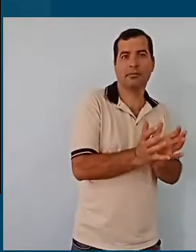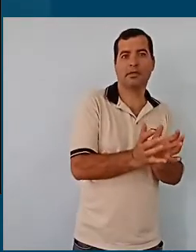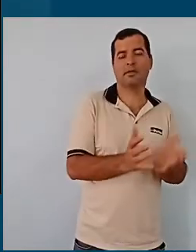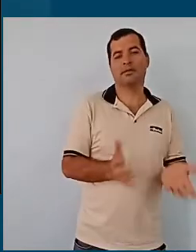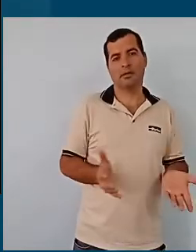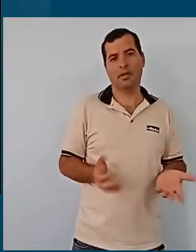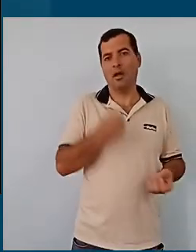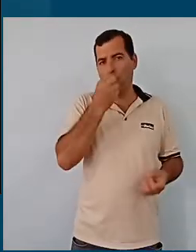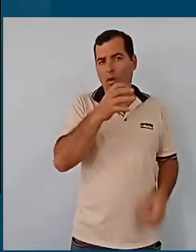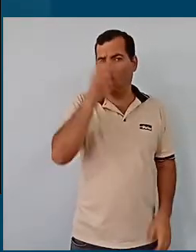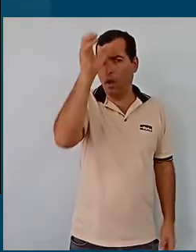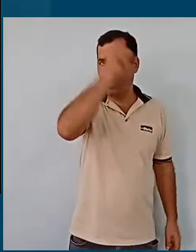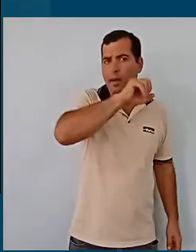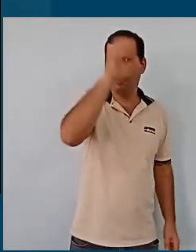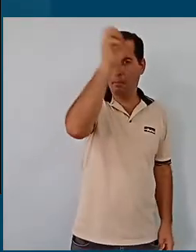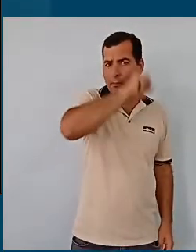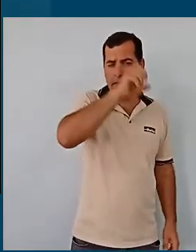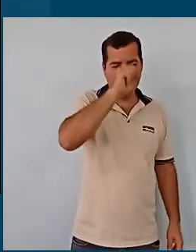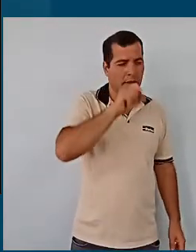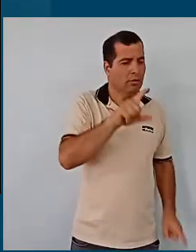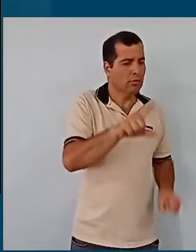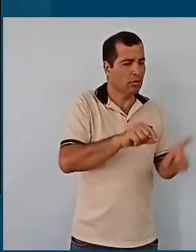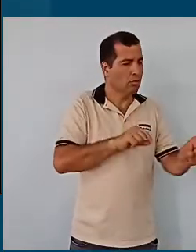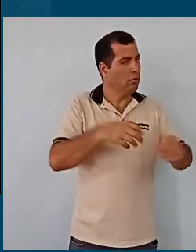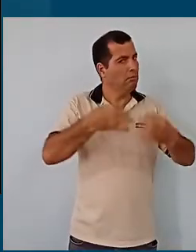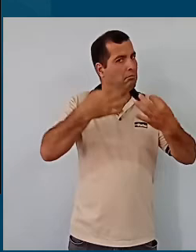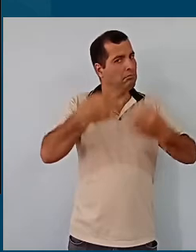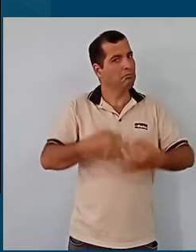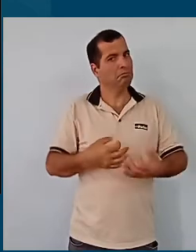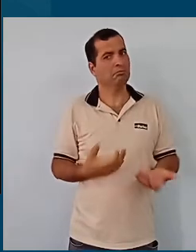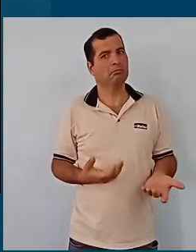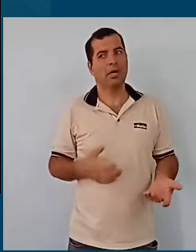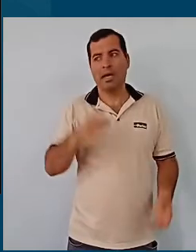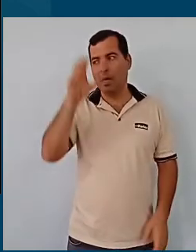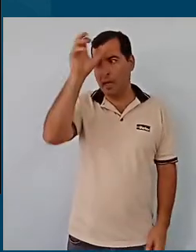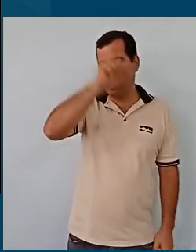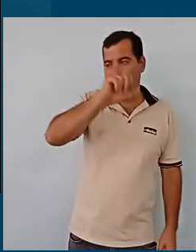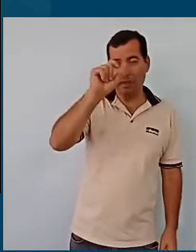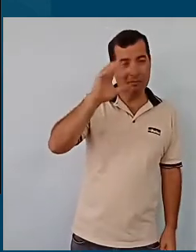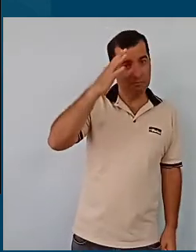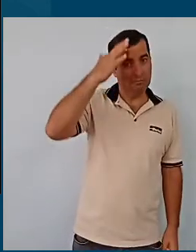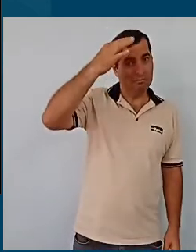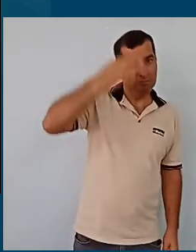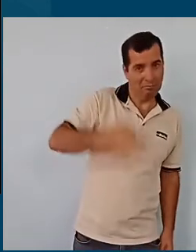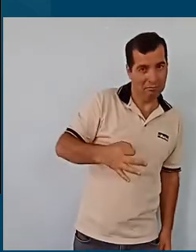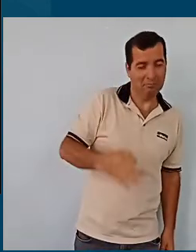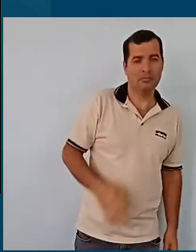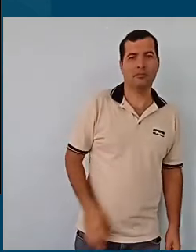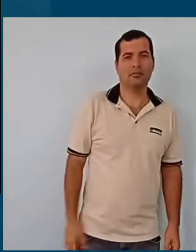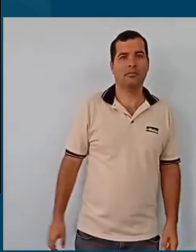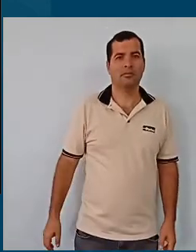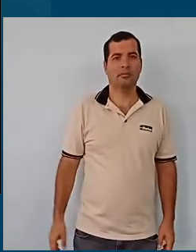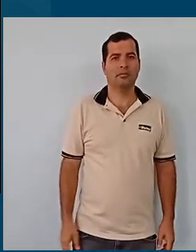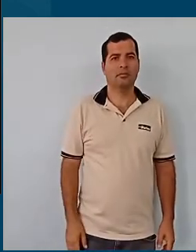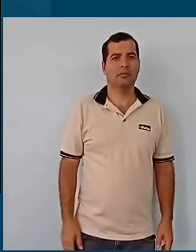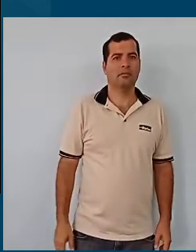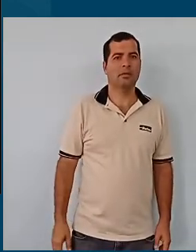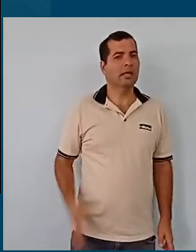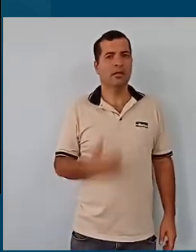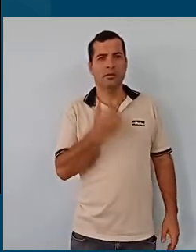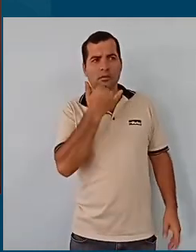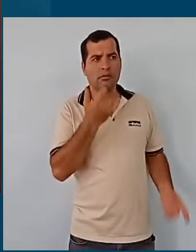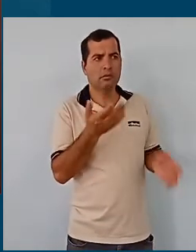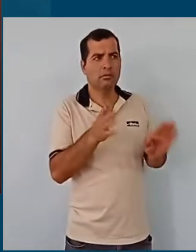alunos vão aprendendo a fazer escolhas, vão aprendendo a tomar iniciativas. Fechei minha câmera sem